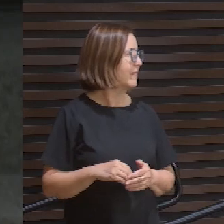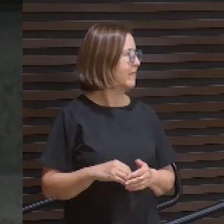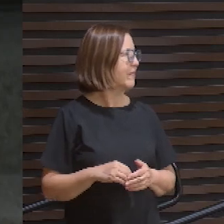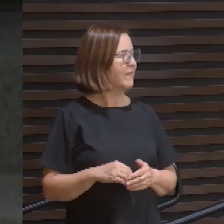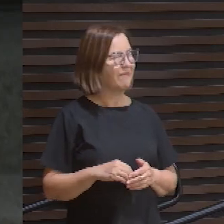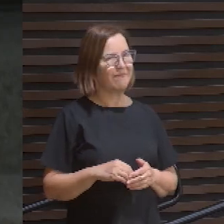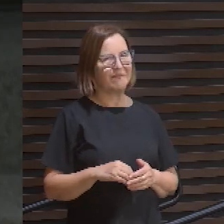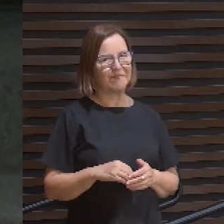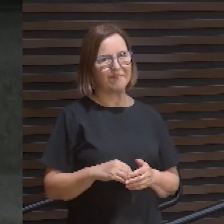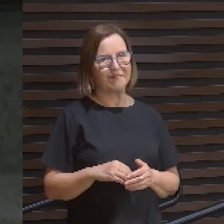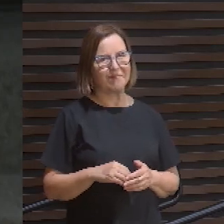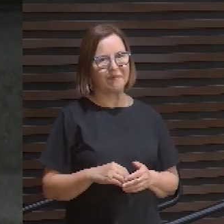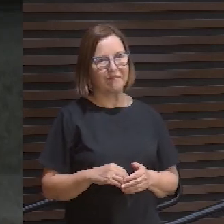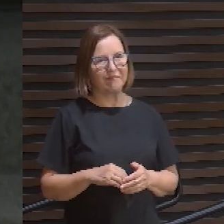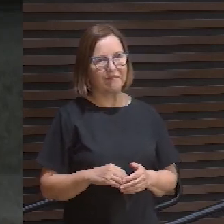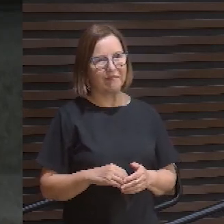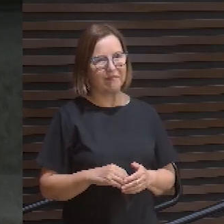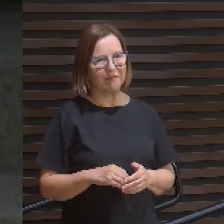falando.